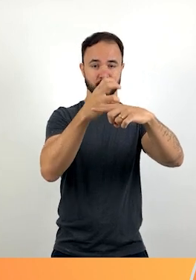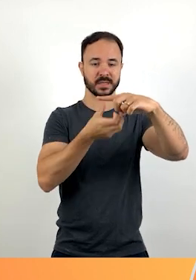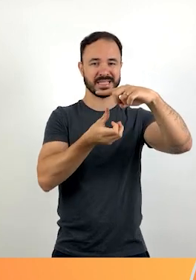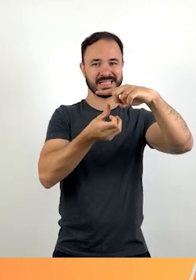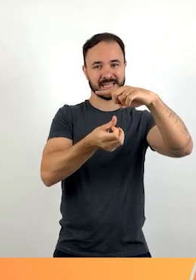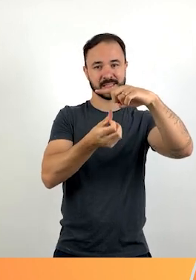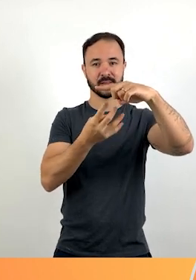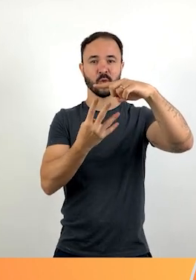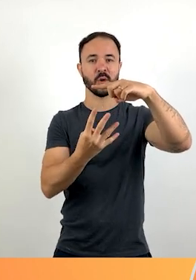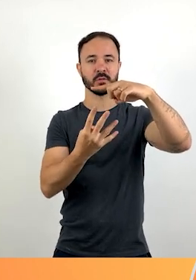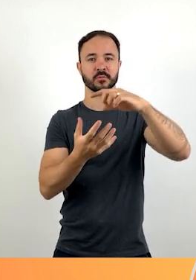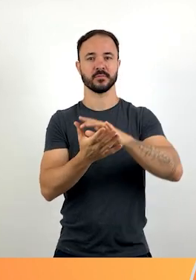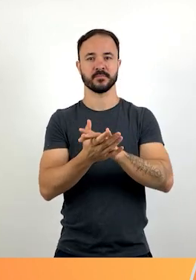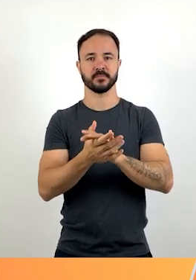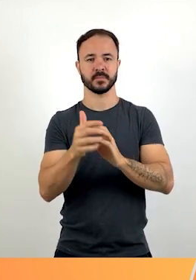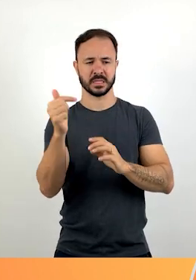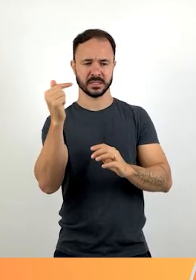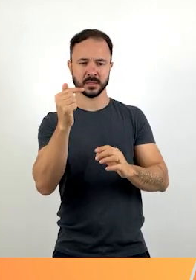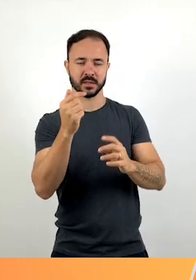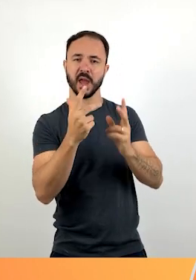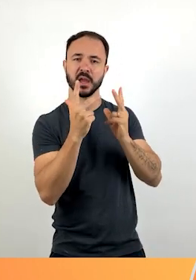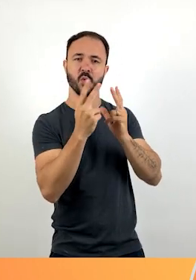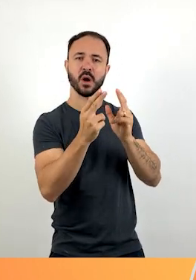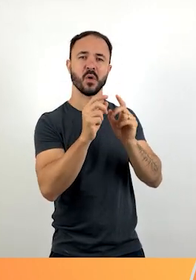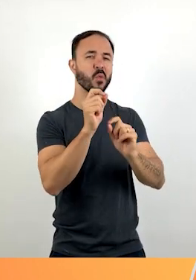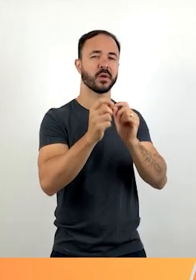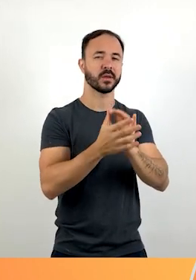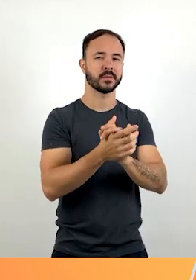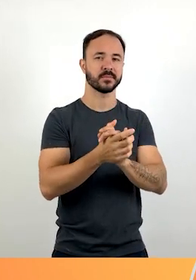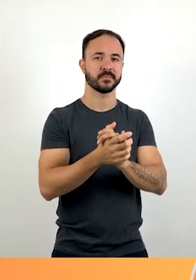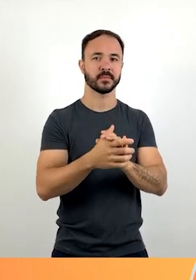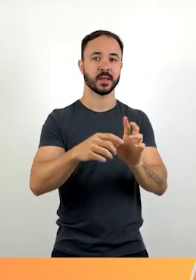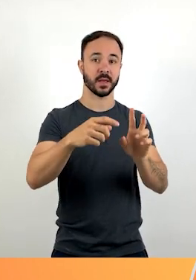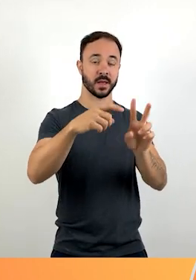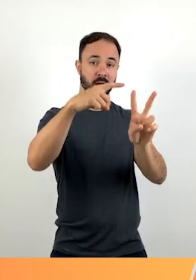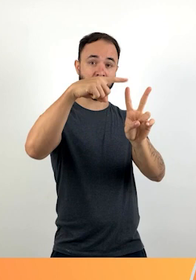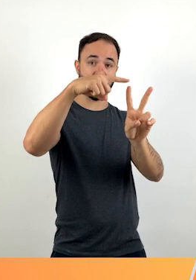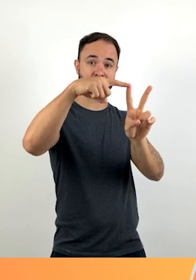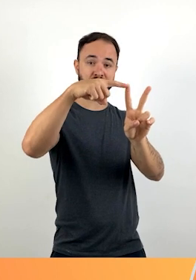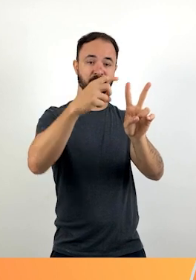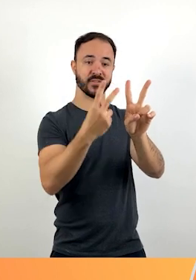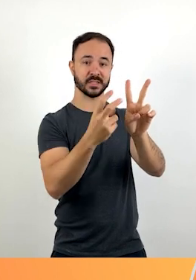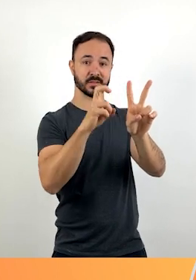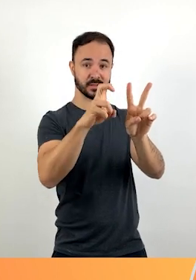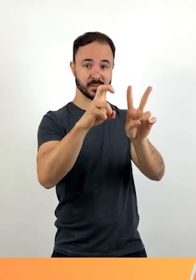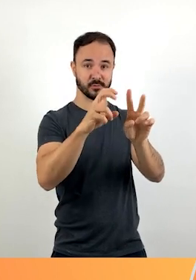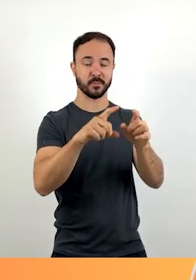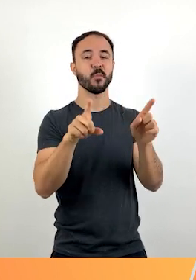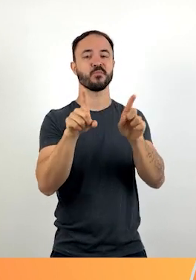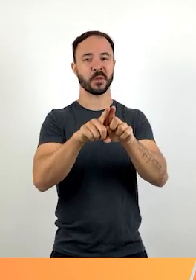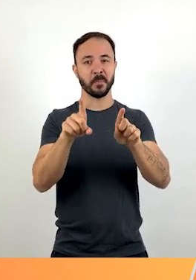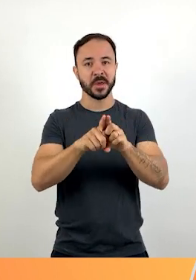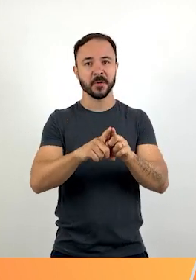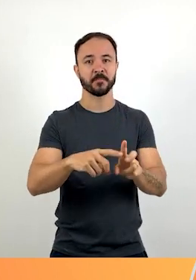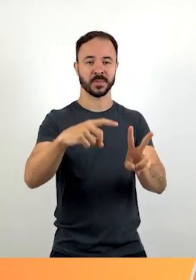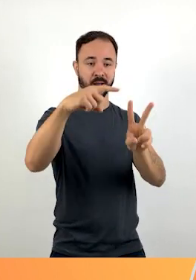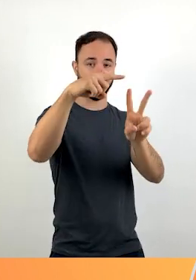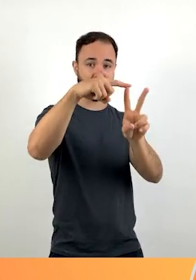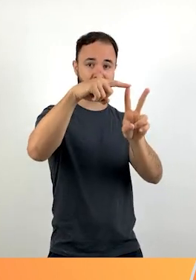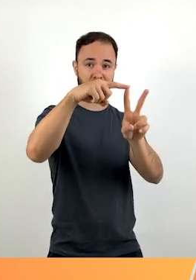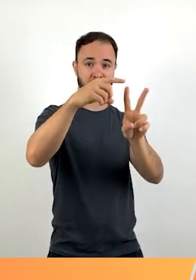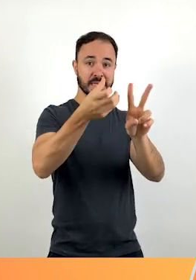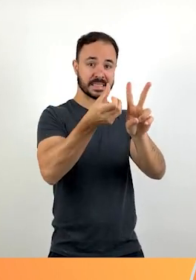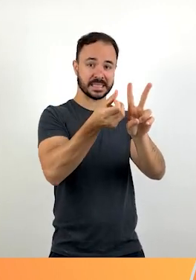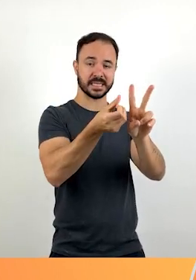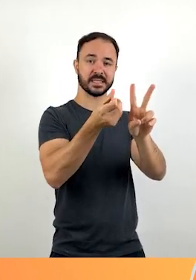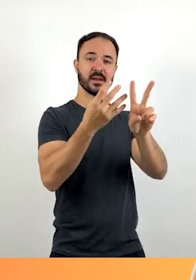aí seria a mesma coisa que você calcular a raiz de 25 e calcular também a raiz de 64. Então,